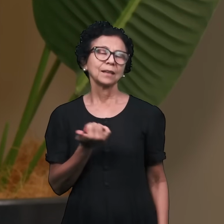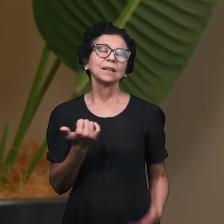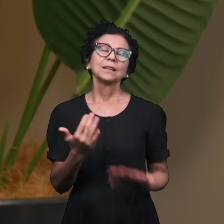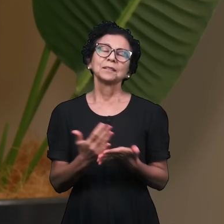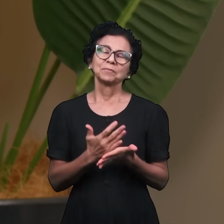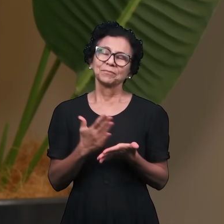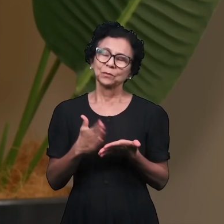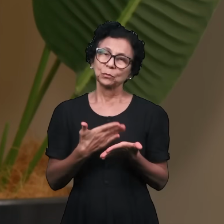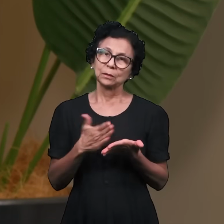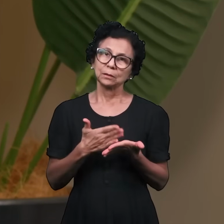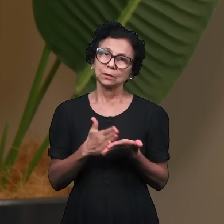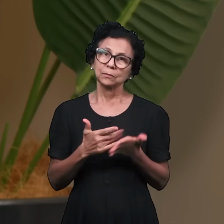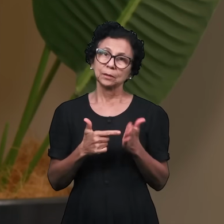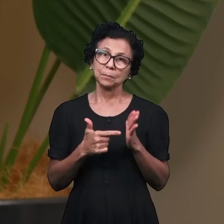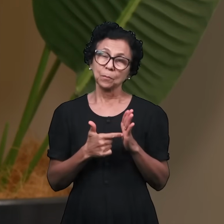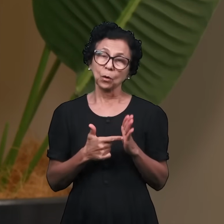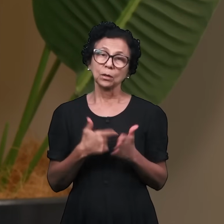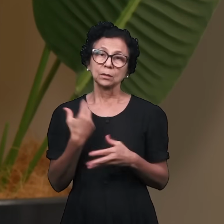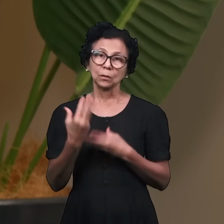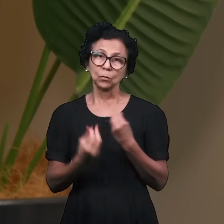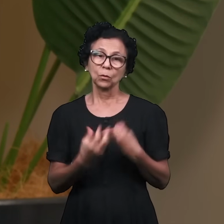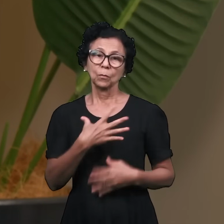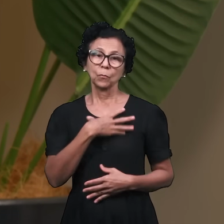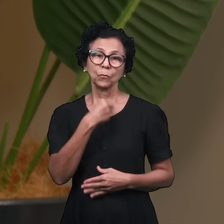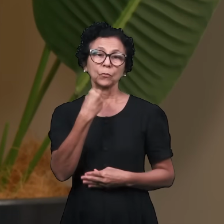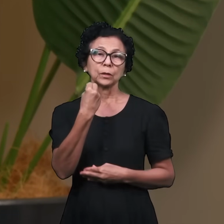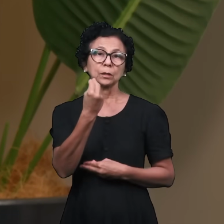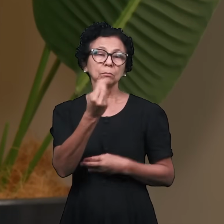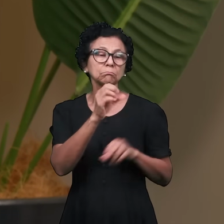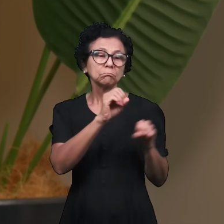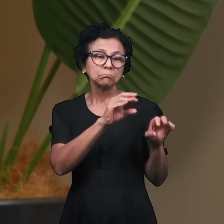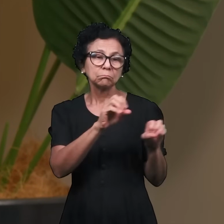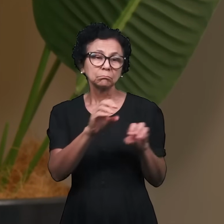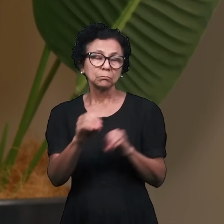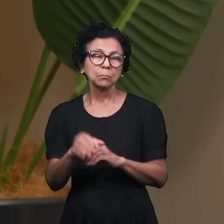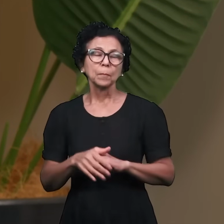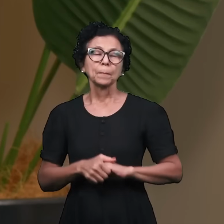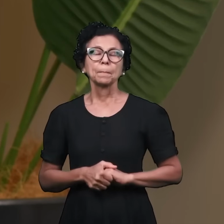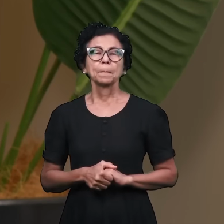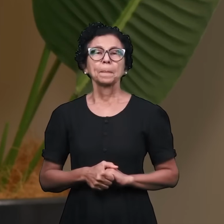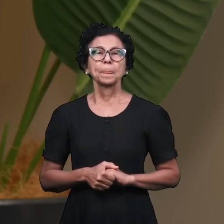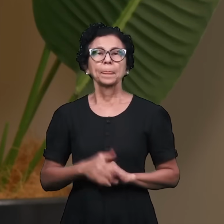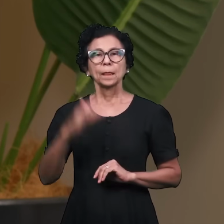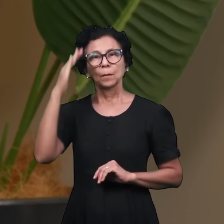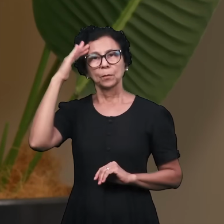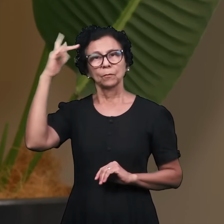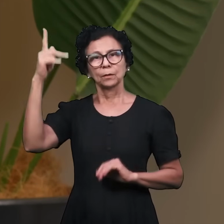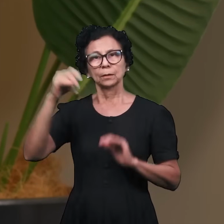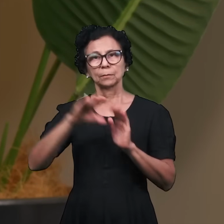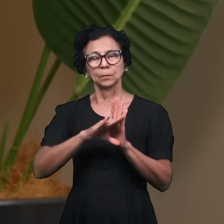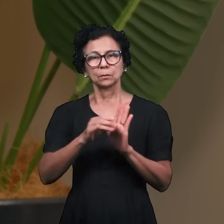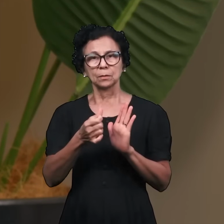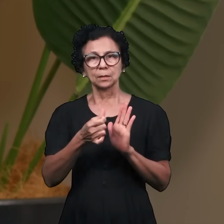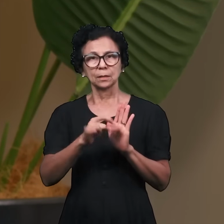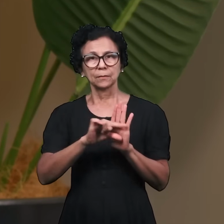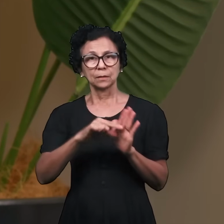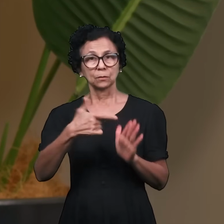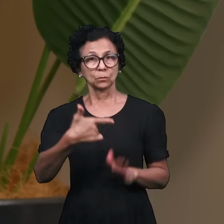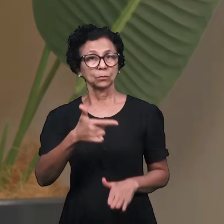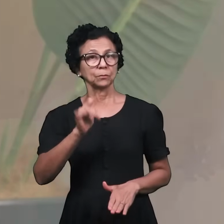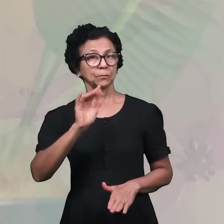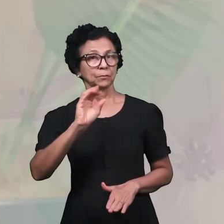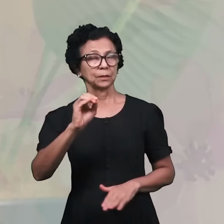traz muito sobre a criação dos filhos, né? Então, no capítulo 6 de Provérbios, lá no versículo 20, diz